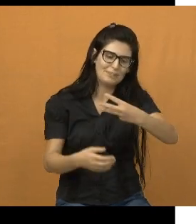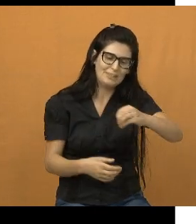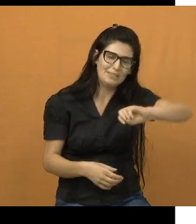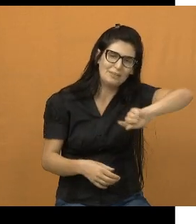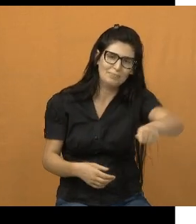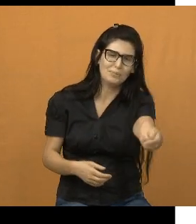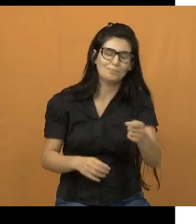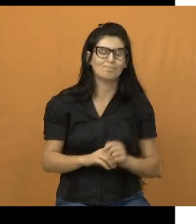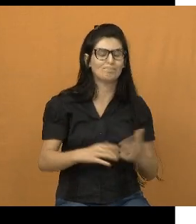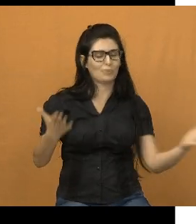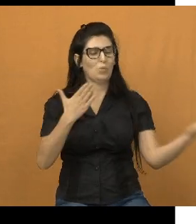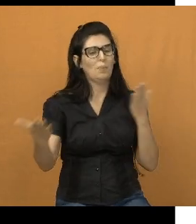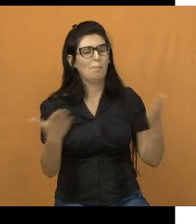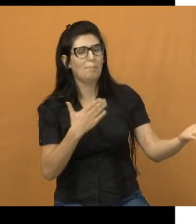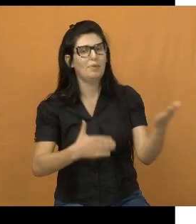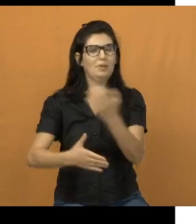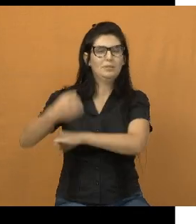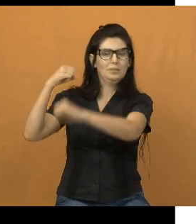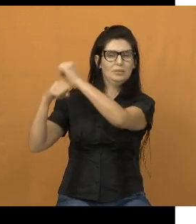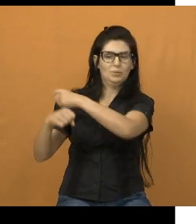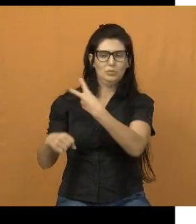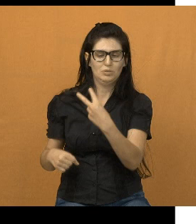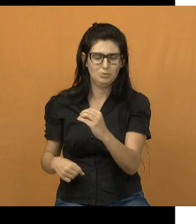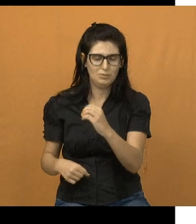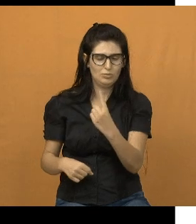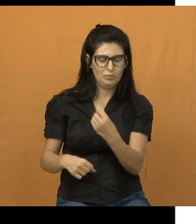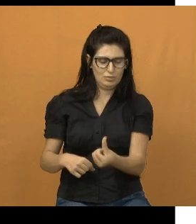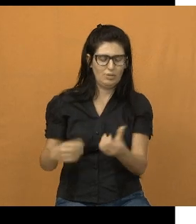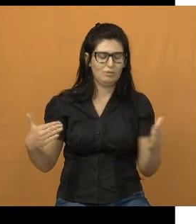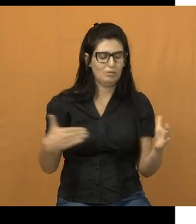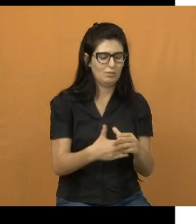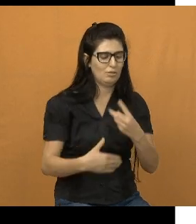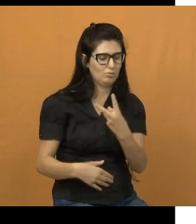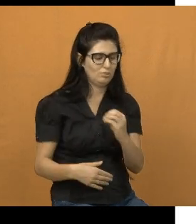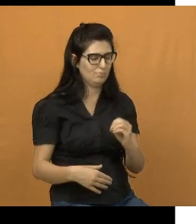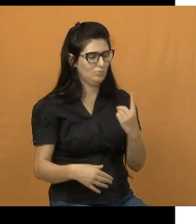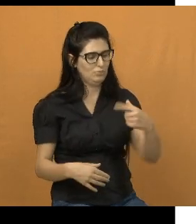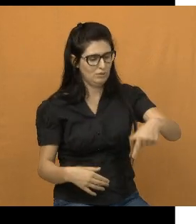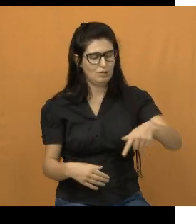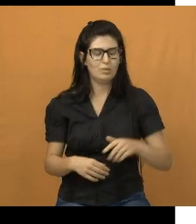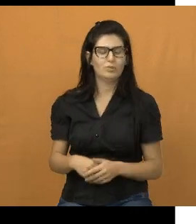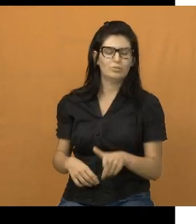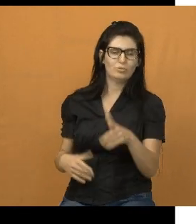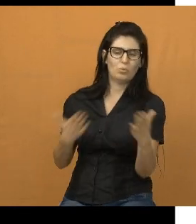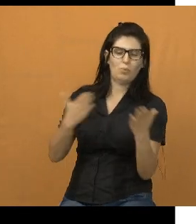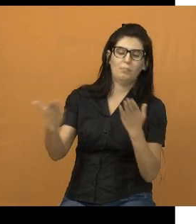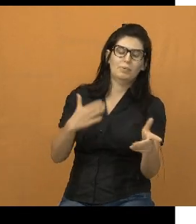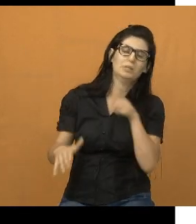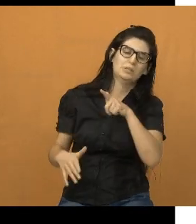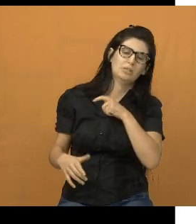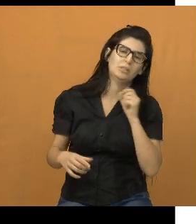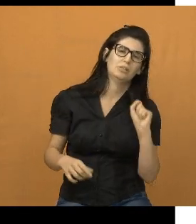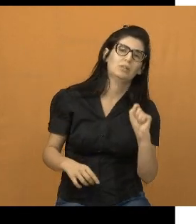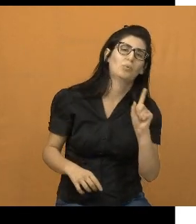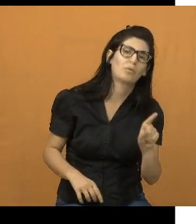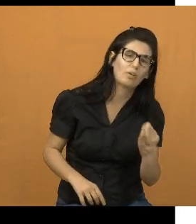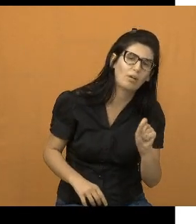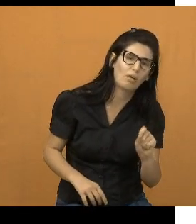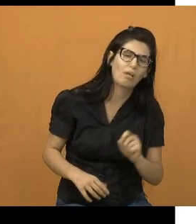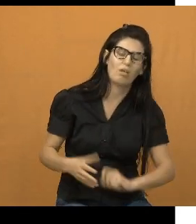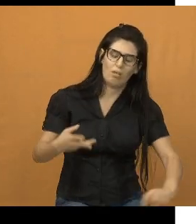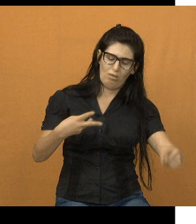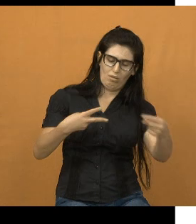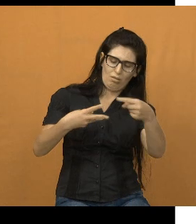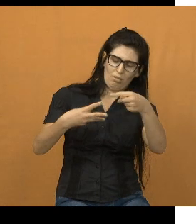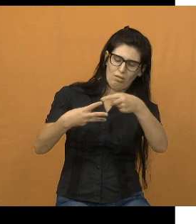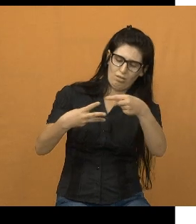Comparando 2016 com 2017, nós temos, no primeiro quadrimestre, nós gastamos